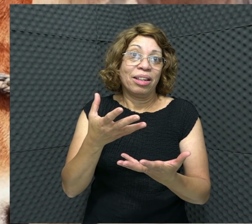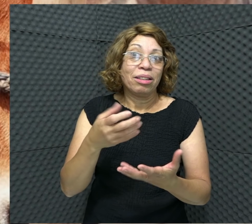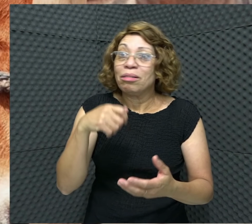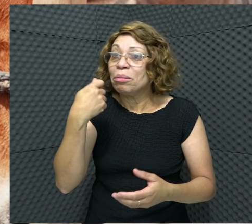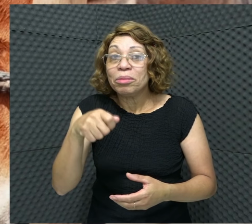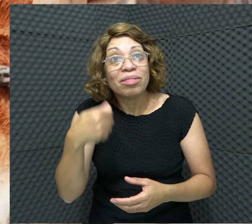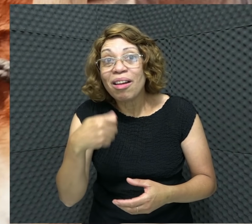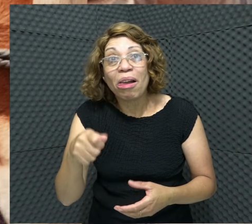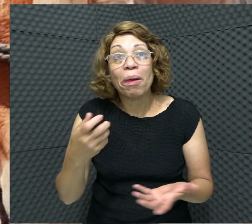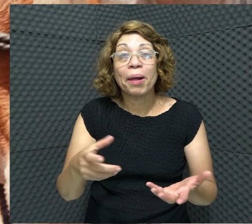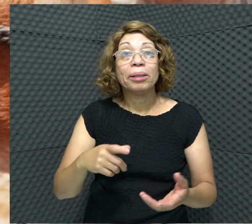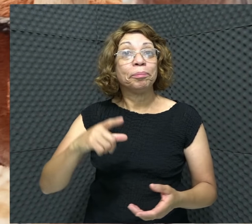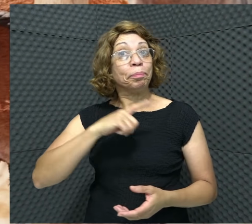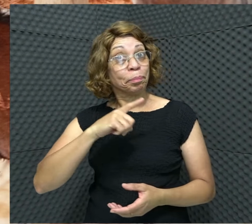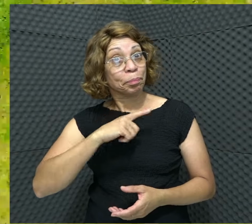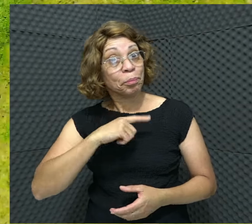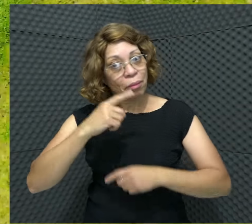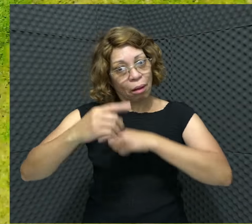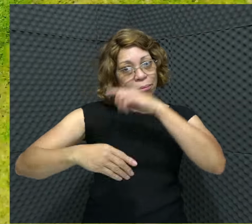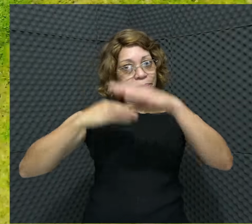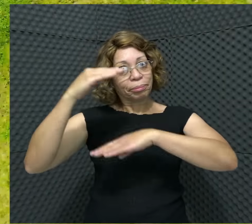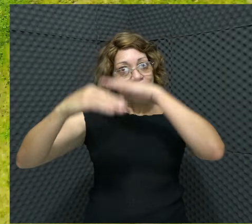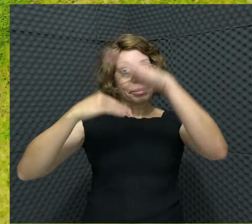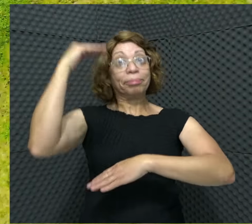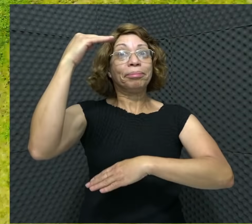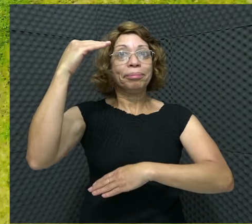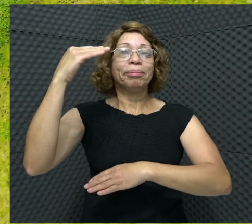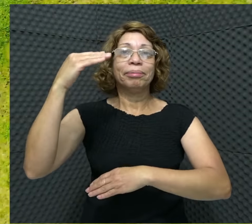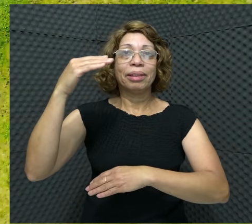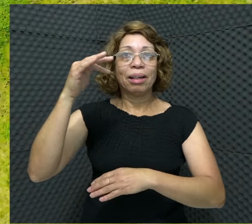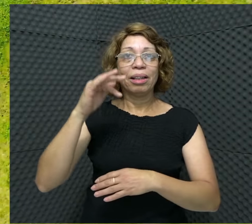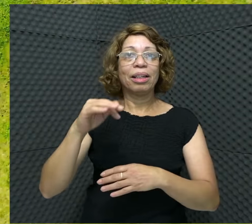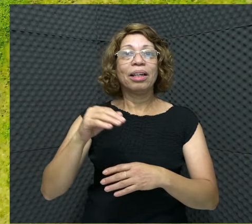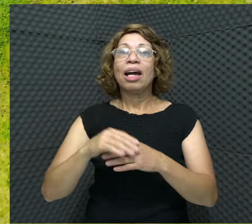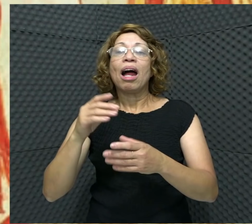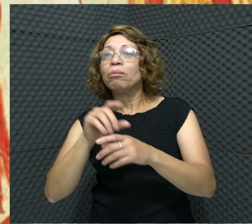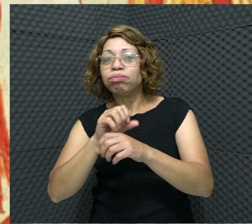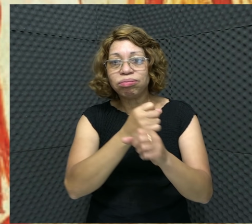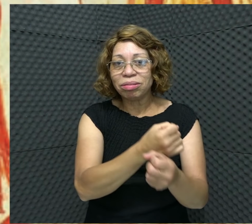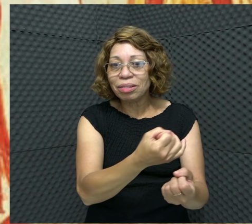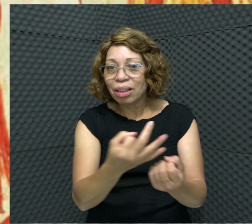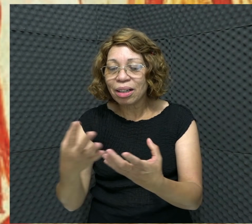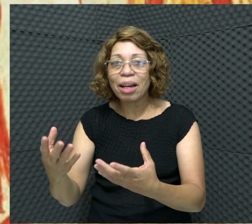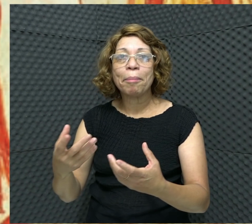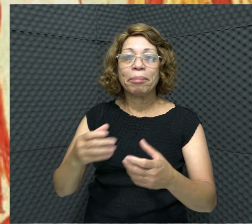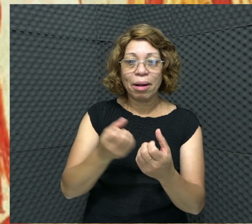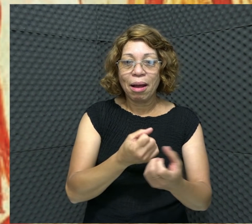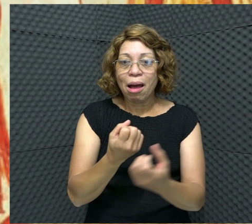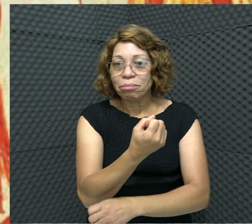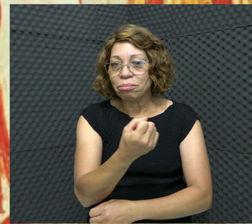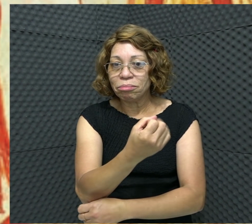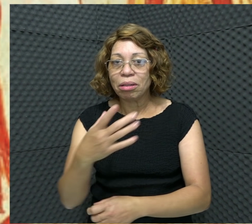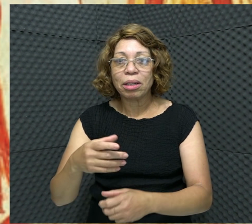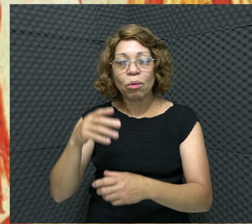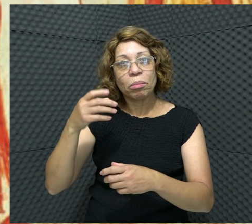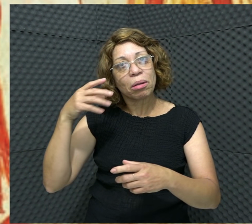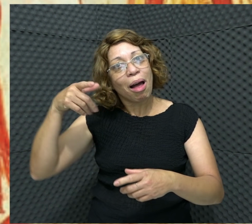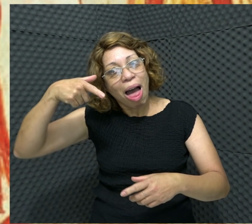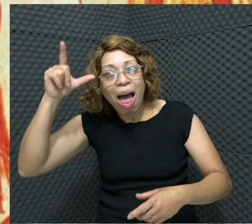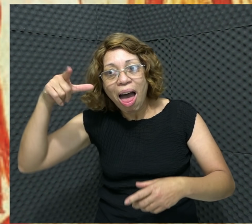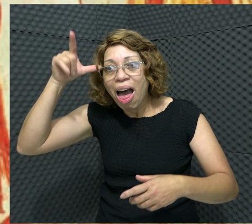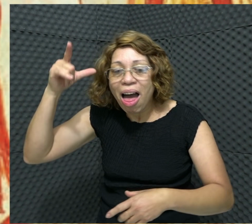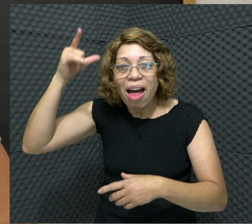lugares fechados, né? Nós tivemos um avanço tecnológico na agronomia, na pecuária, passamos a criar